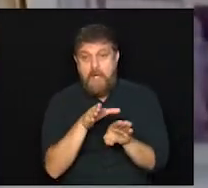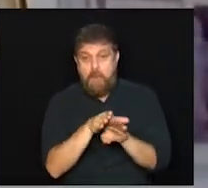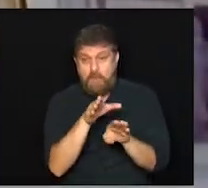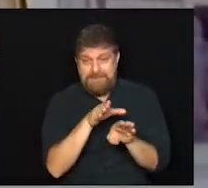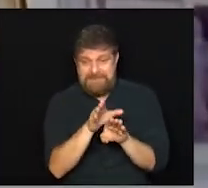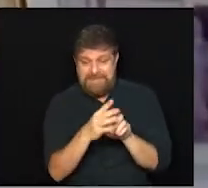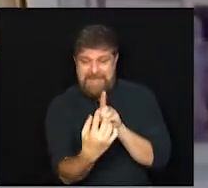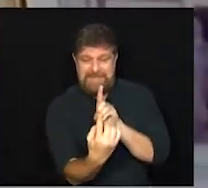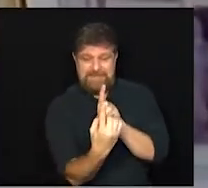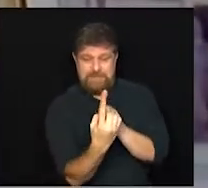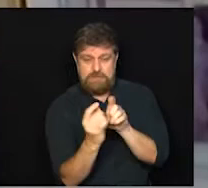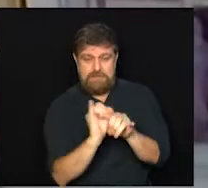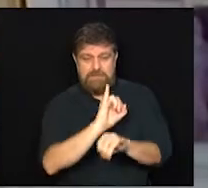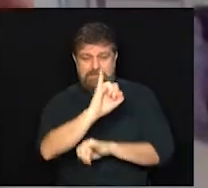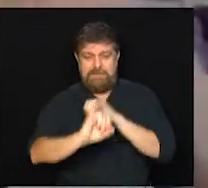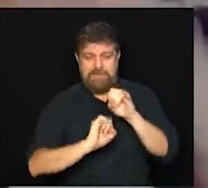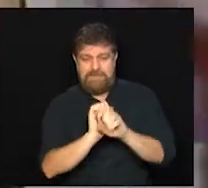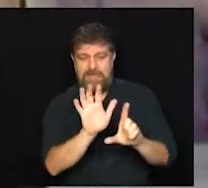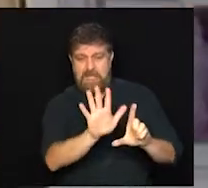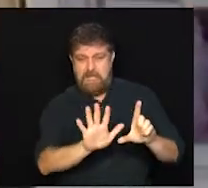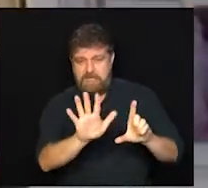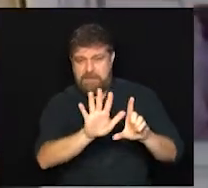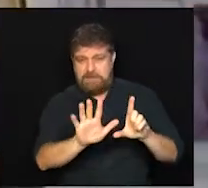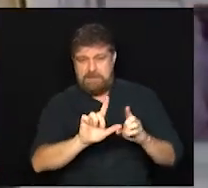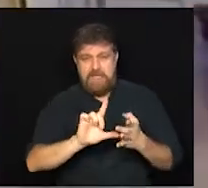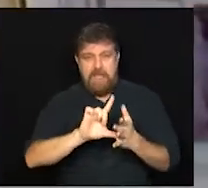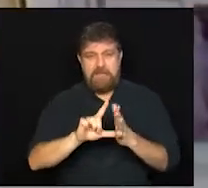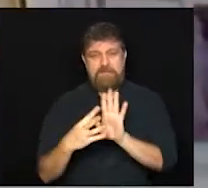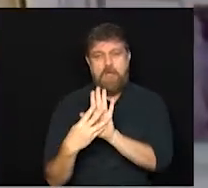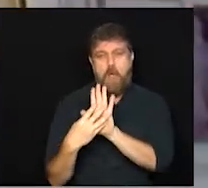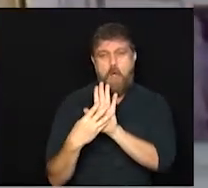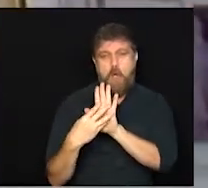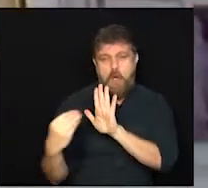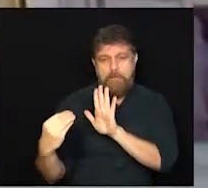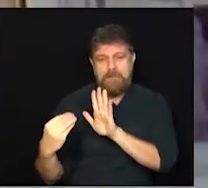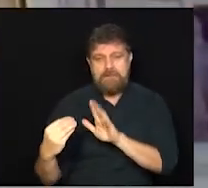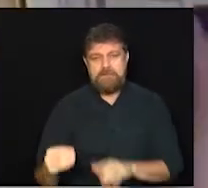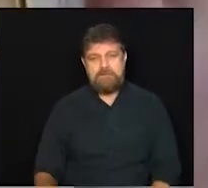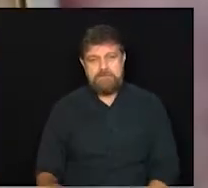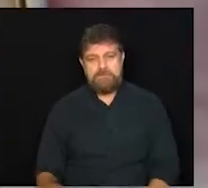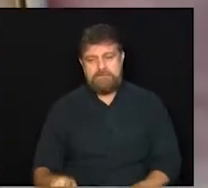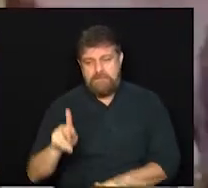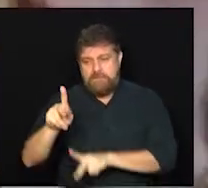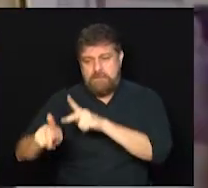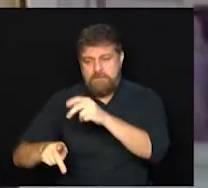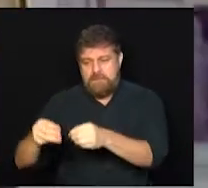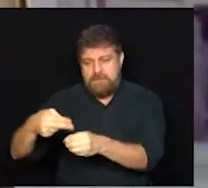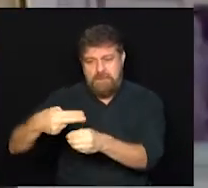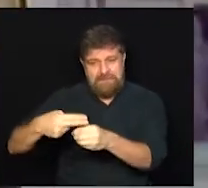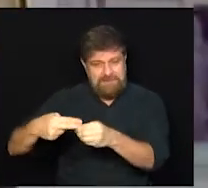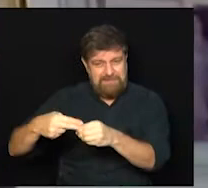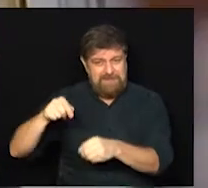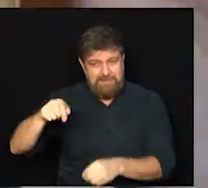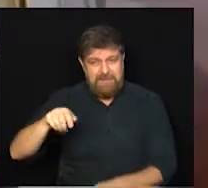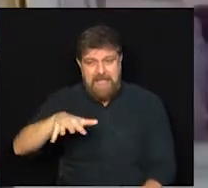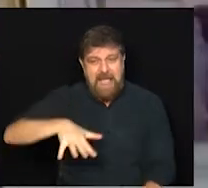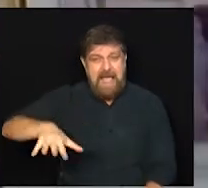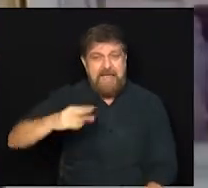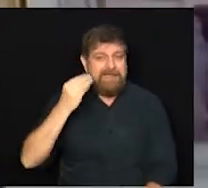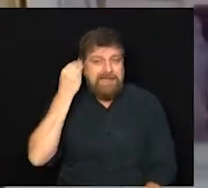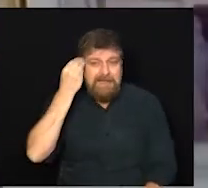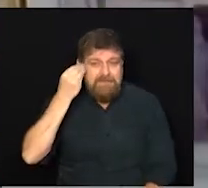teleatendimento, depois, ele foi copiado para a própria população de dentro da Unicamp. Então, por exemplo, o grupo de psiquiatria montou